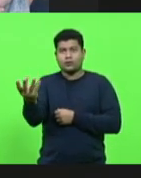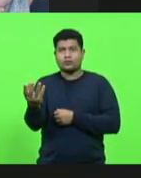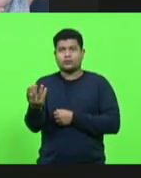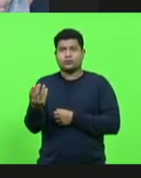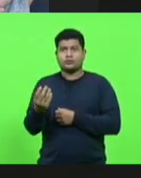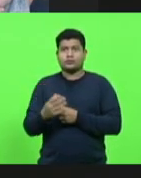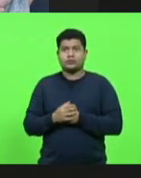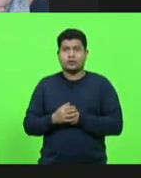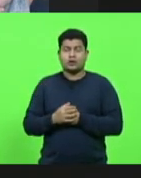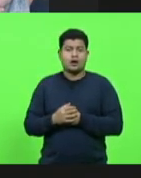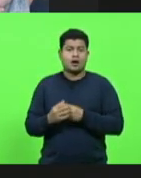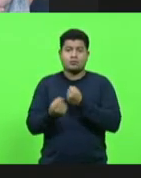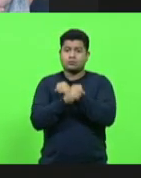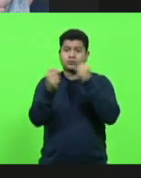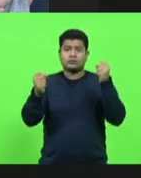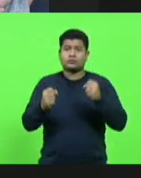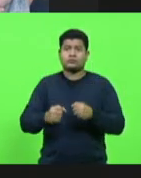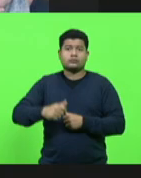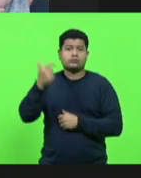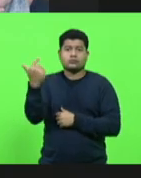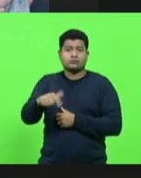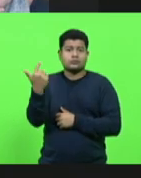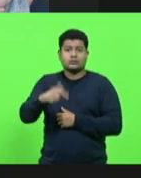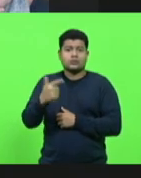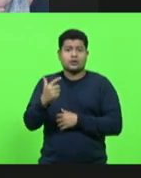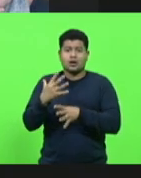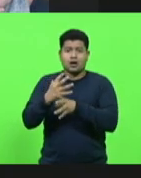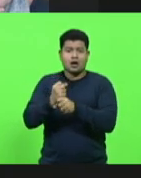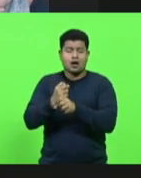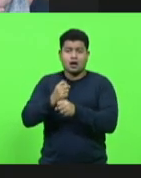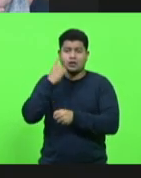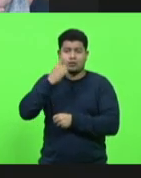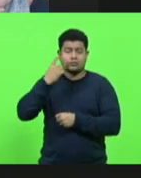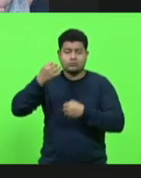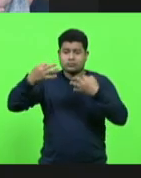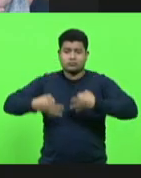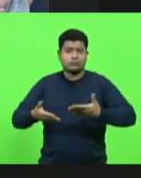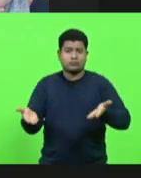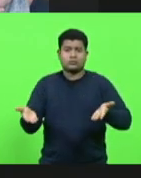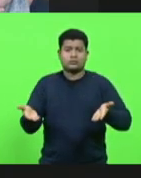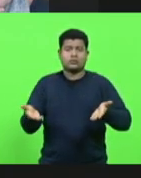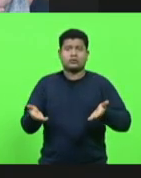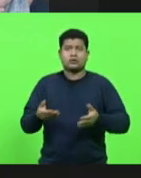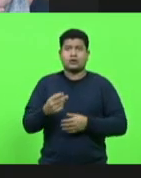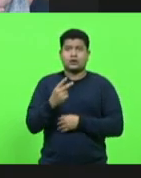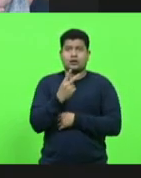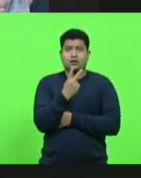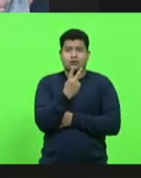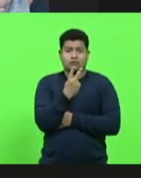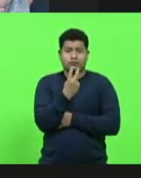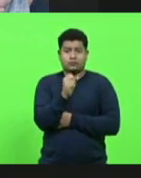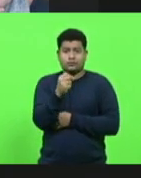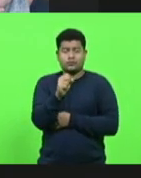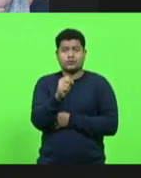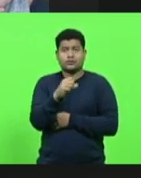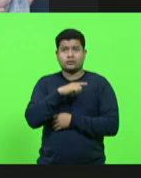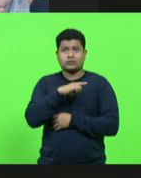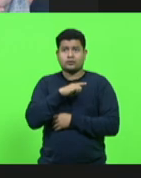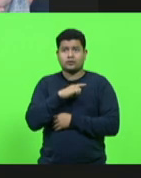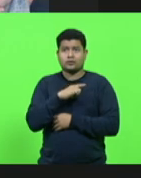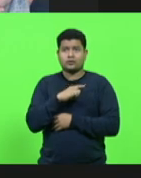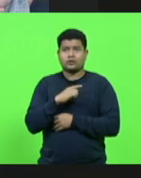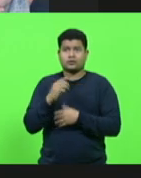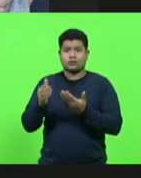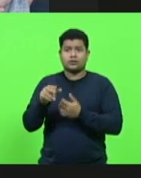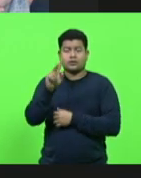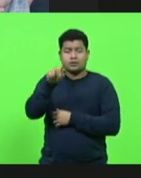É impossível não ter quórum, presidente. O 28 de 40 ali que o deputado Kennedy falou, ele tem razão, nós temos 28. Ó, nós temos aqui Padre Pedro,